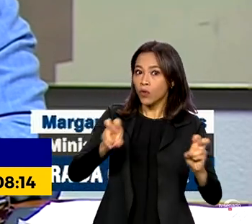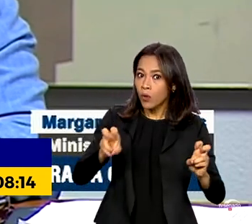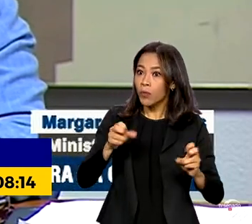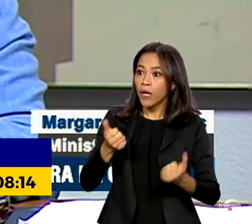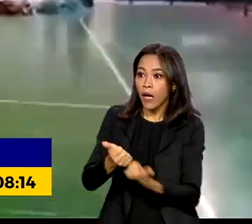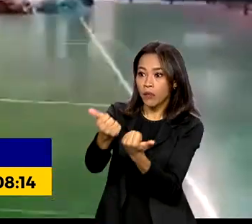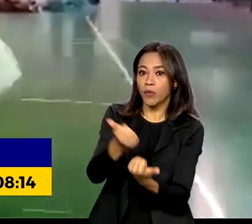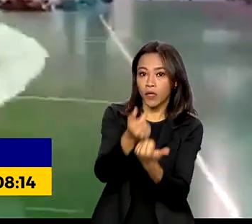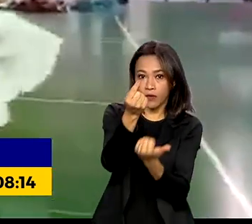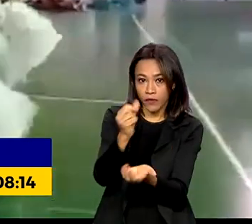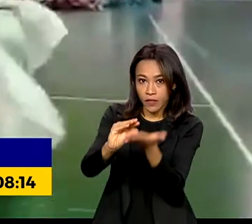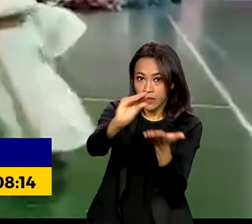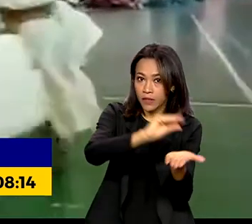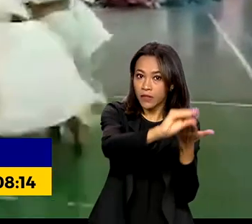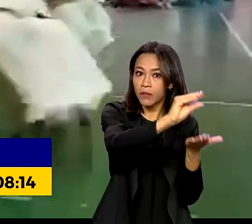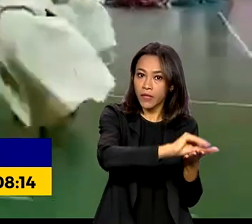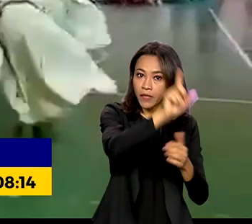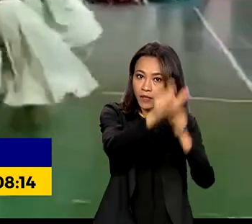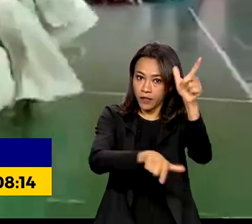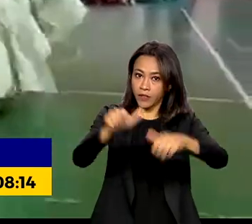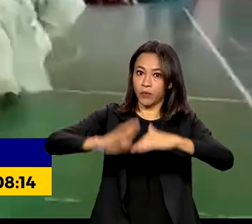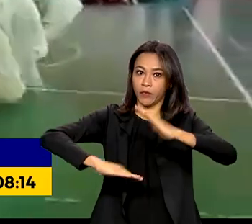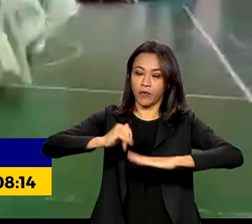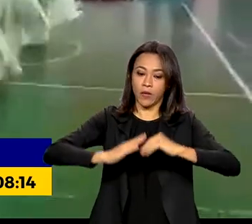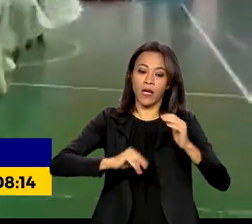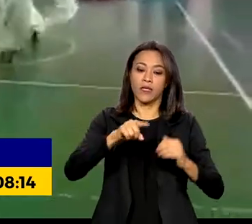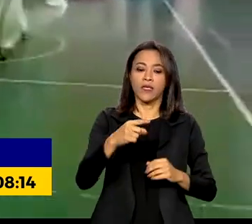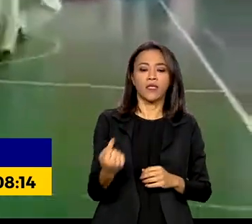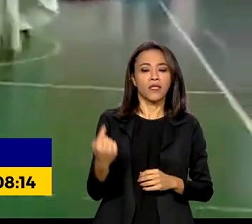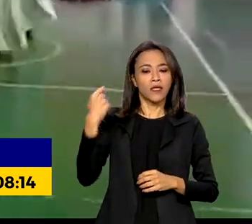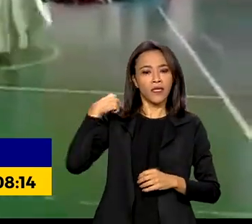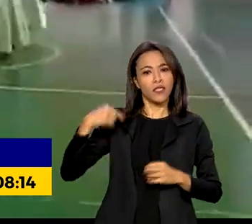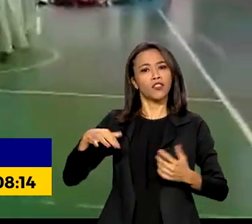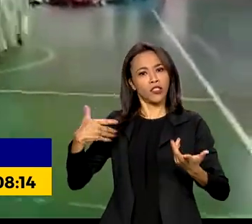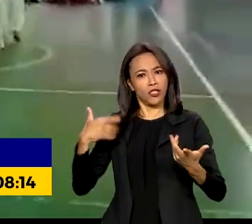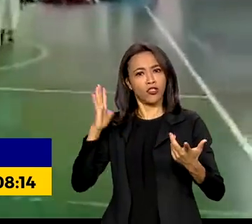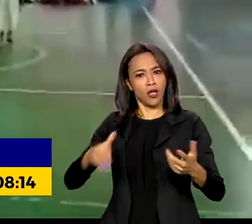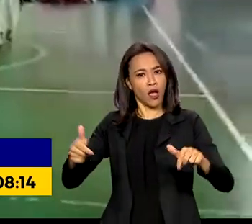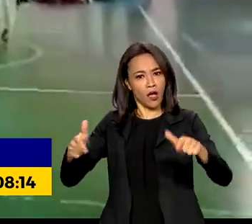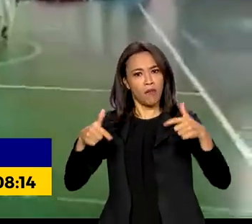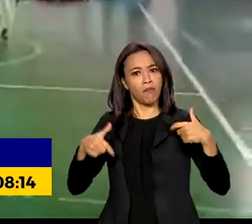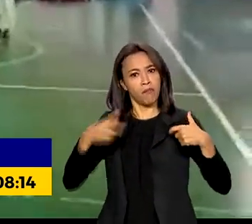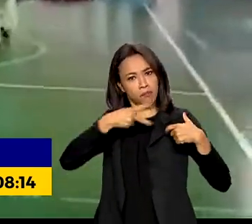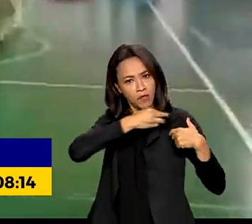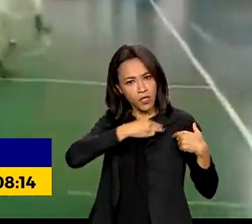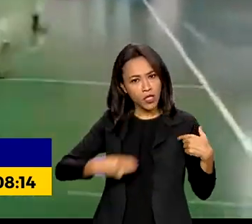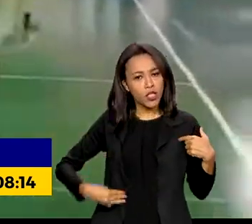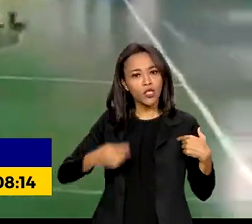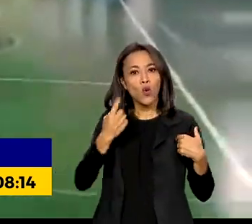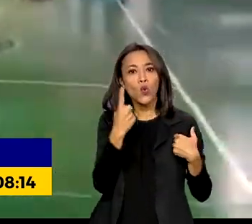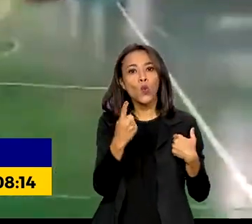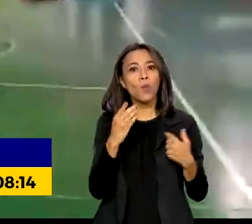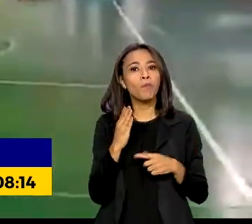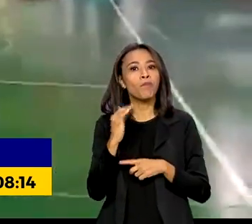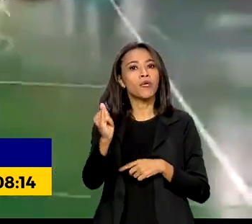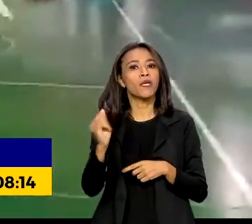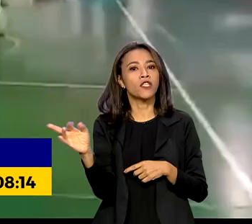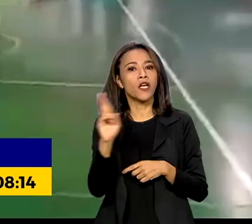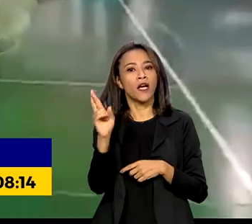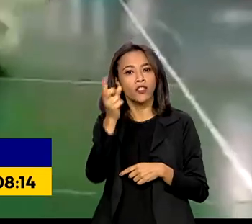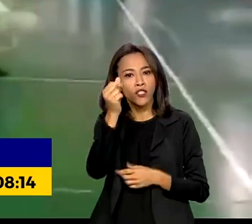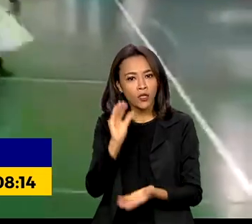artistas brasileiros. Desde que assumiu a pasta, a ministra já liberou quase R$1 bilhão em